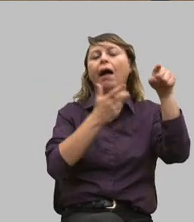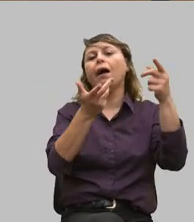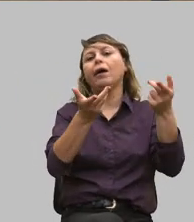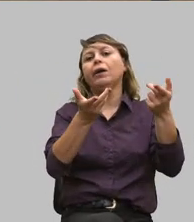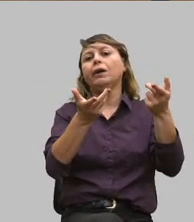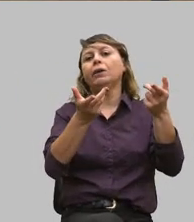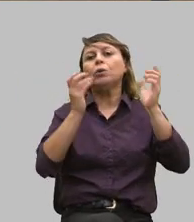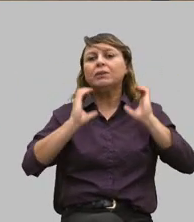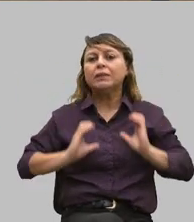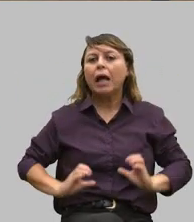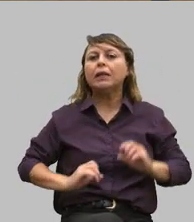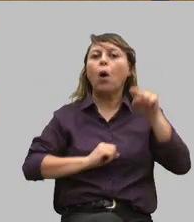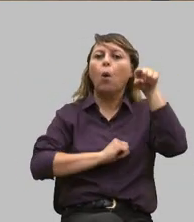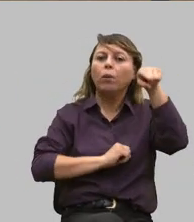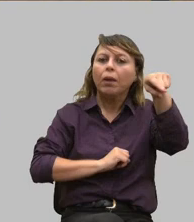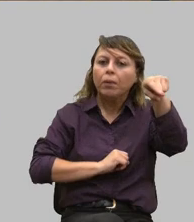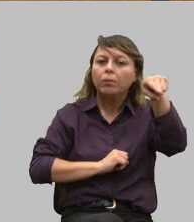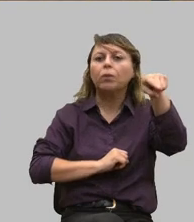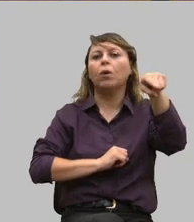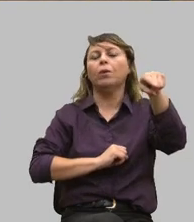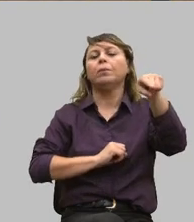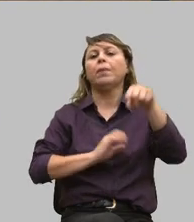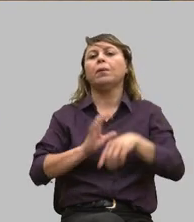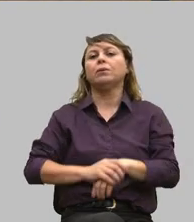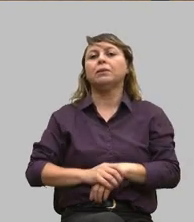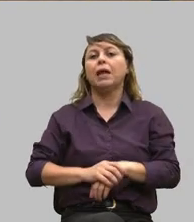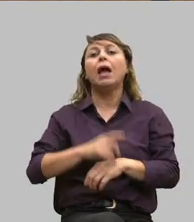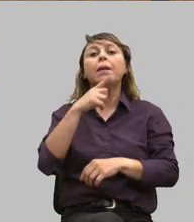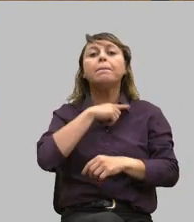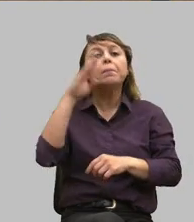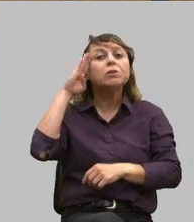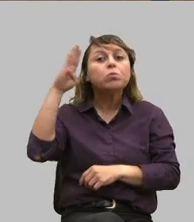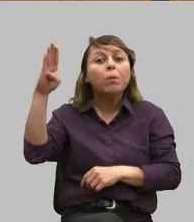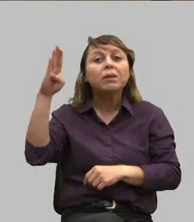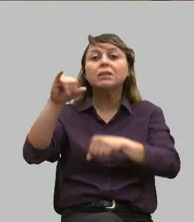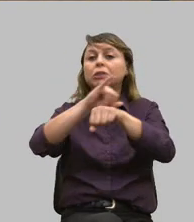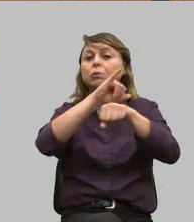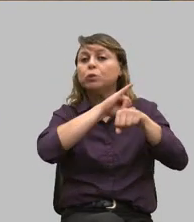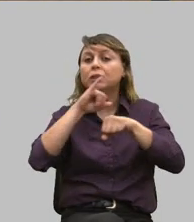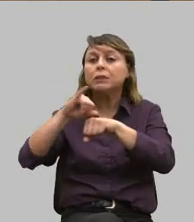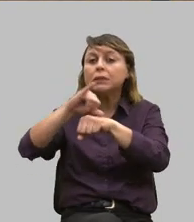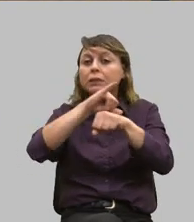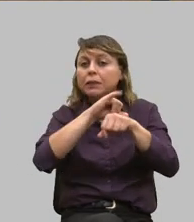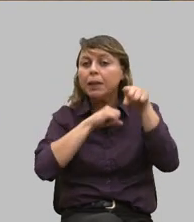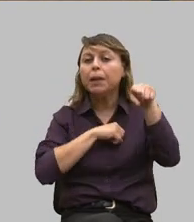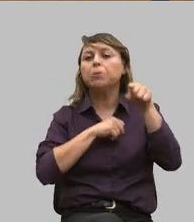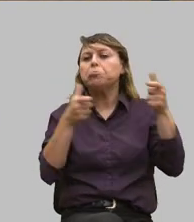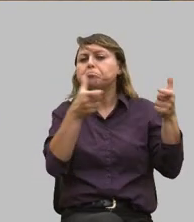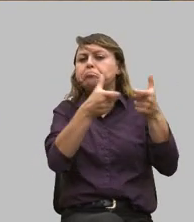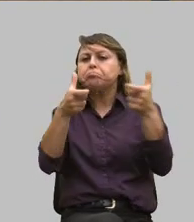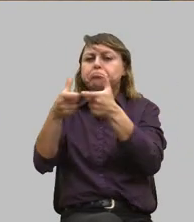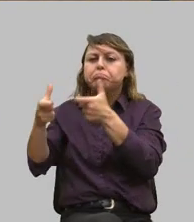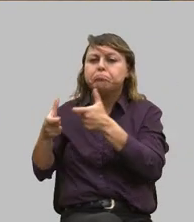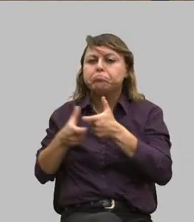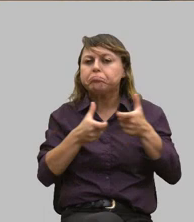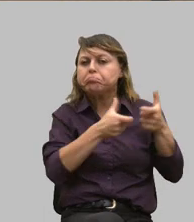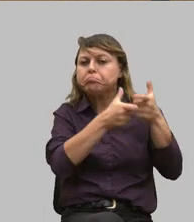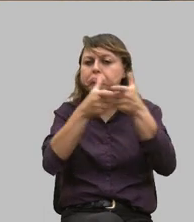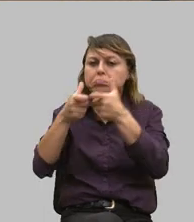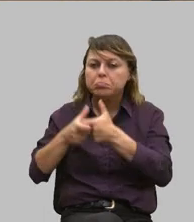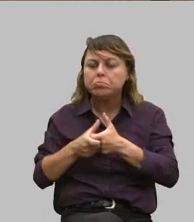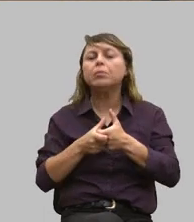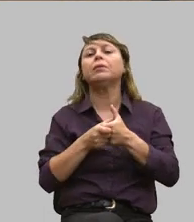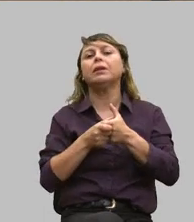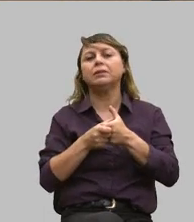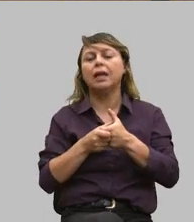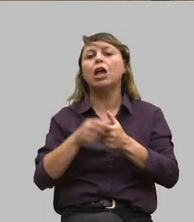que tem que chegar esses programas né Eh principalmente desses municípios pequeno né Eh que vive praticamente do RPM né